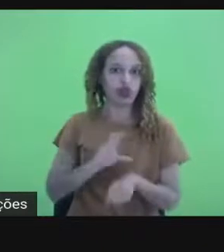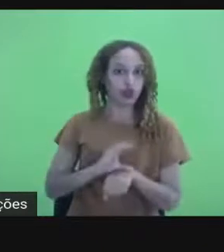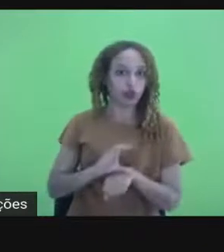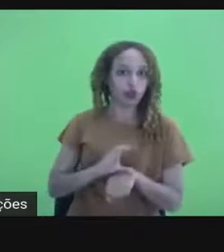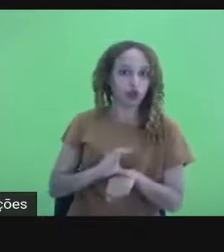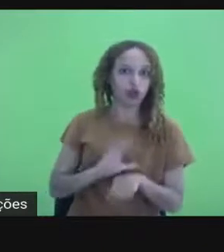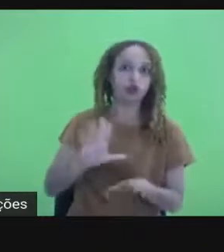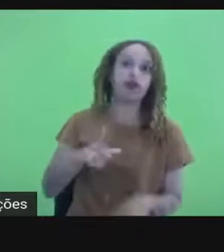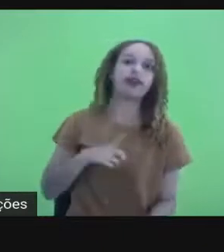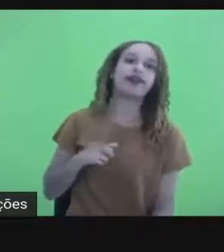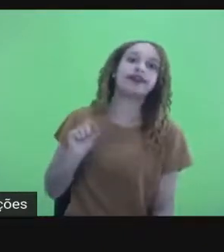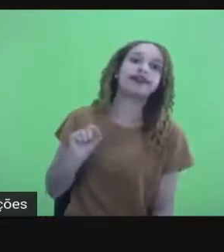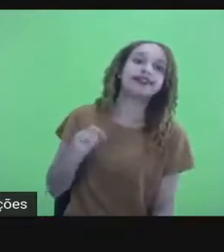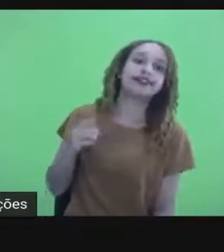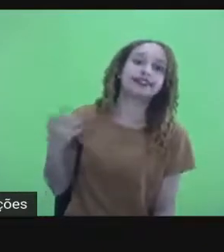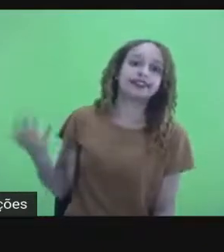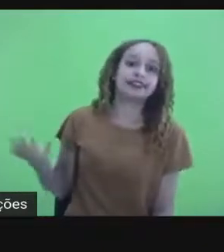tem aí